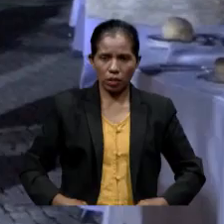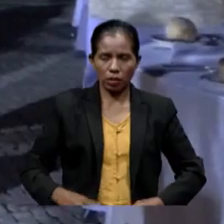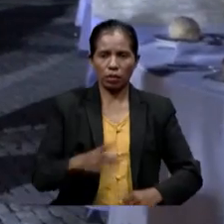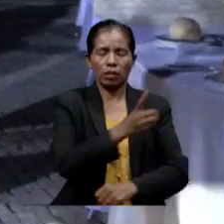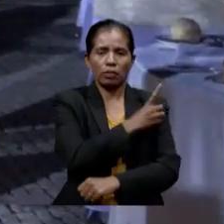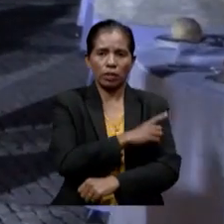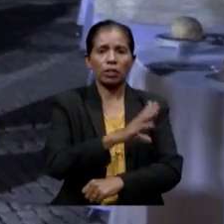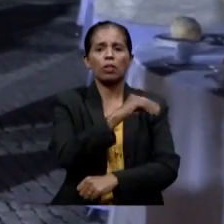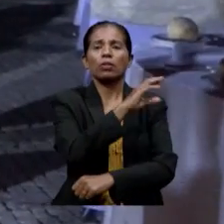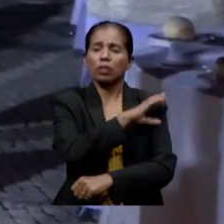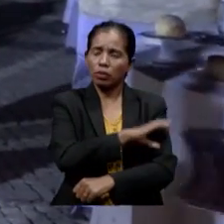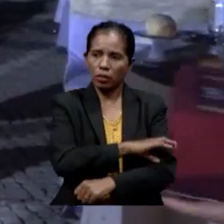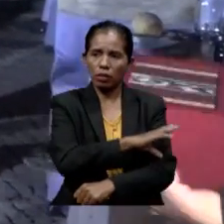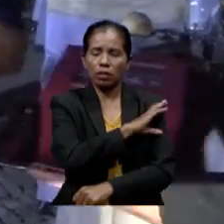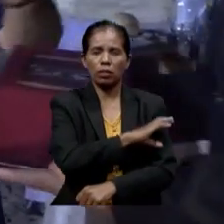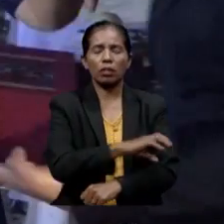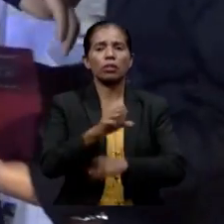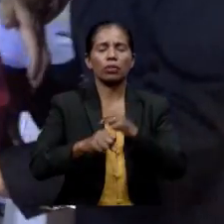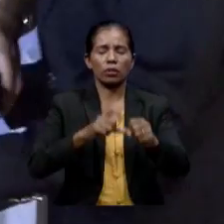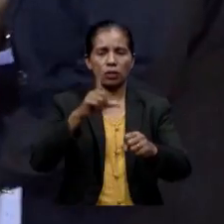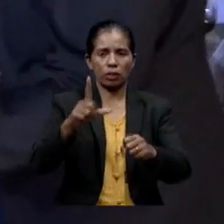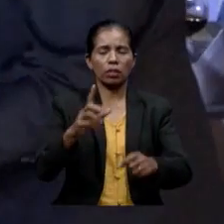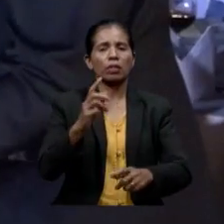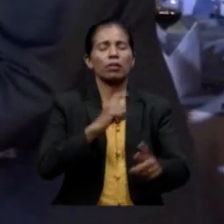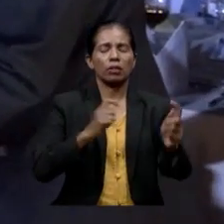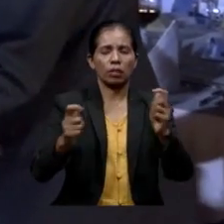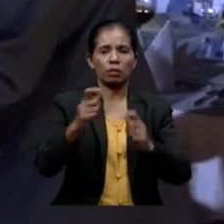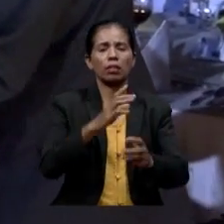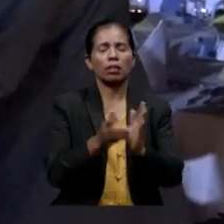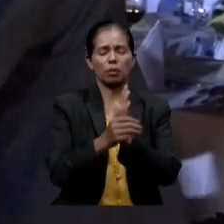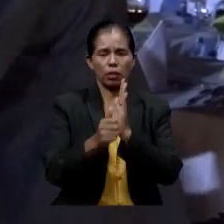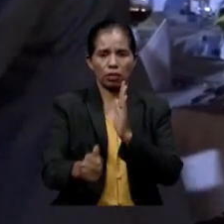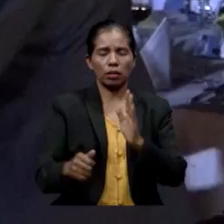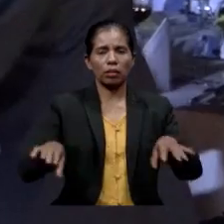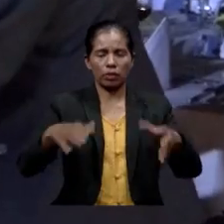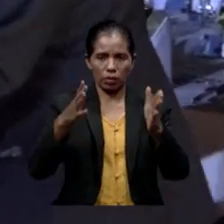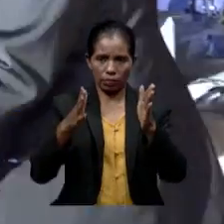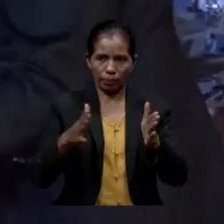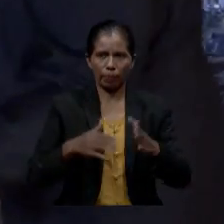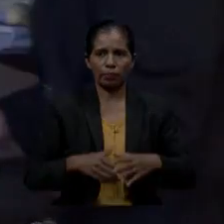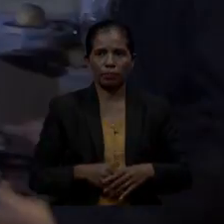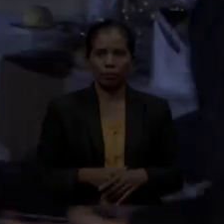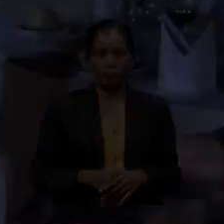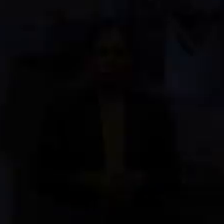na segurança, segurança social, turismo, nomos capacitação, recursos humanos. Equipa cobertura, GMN.